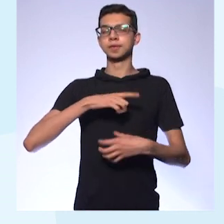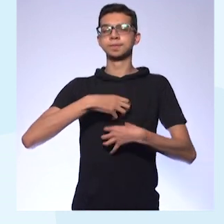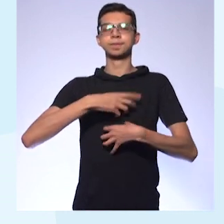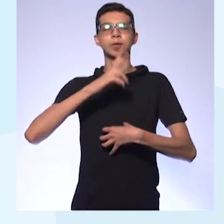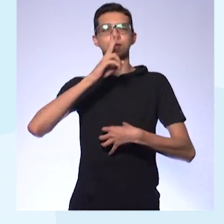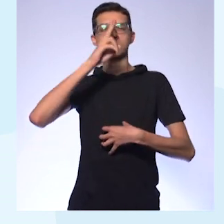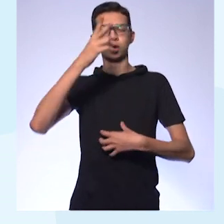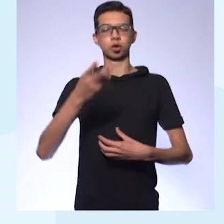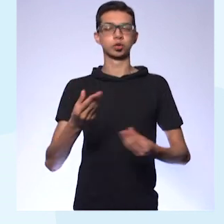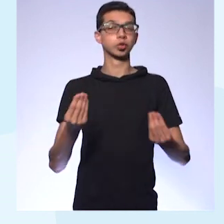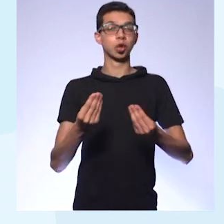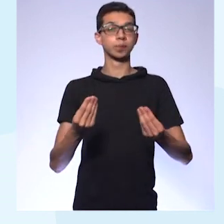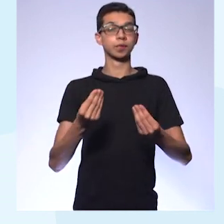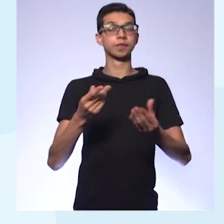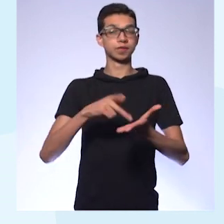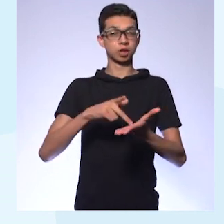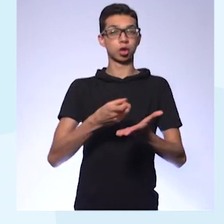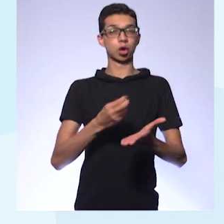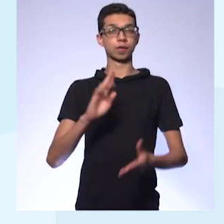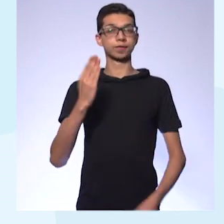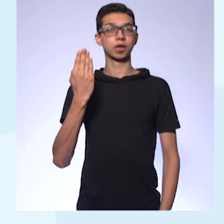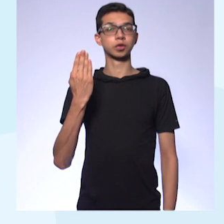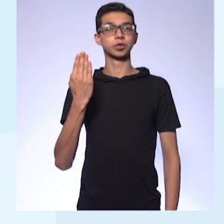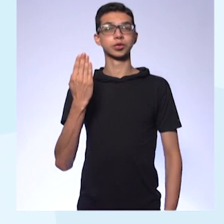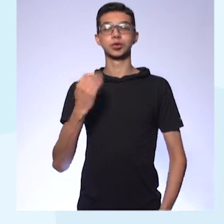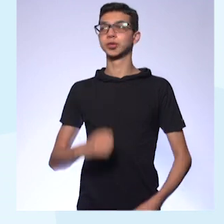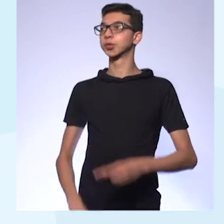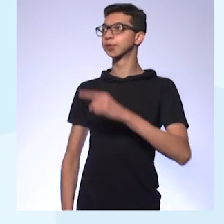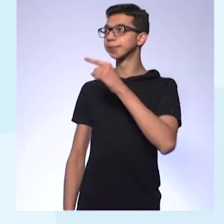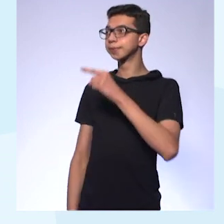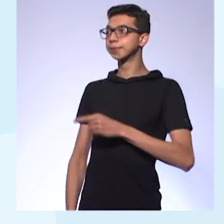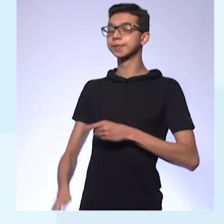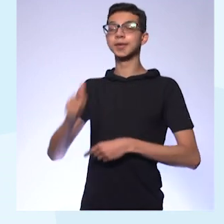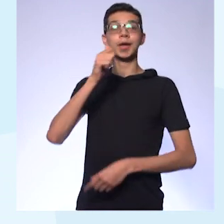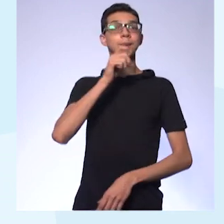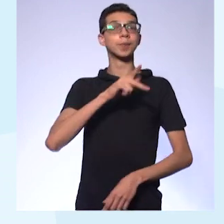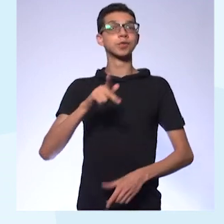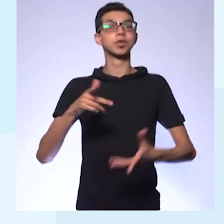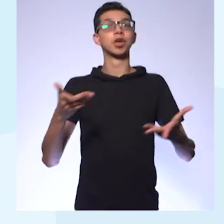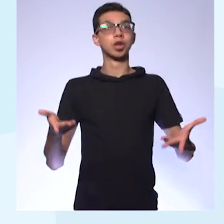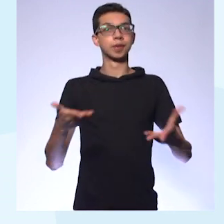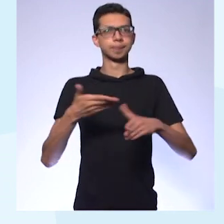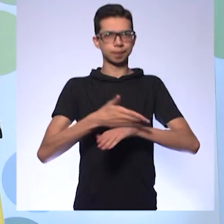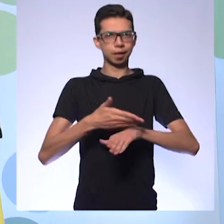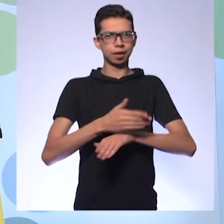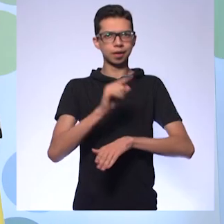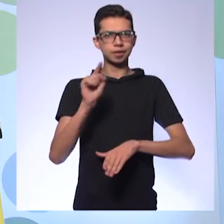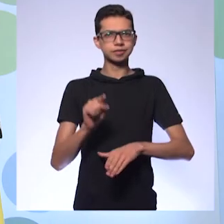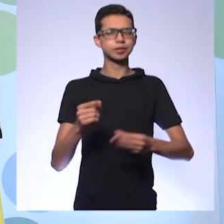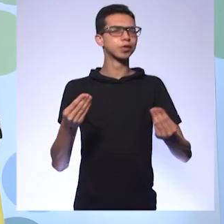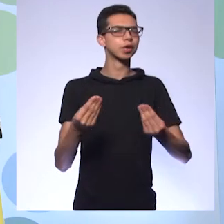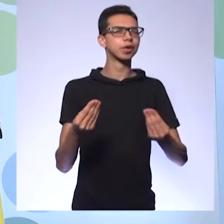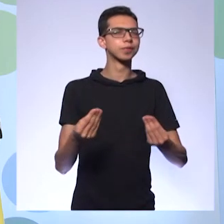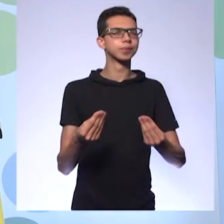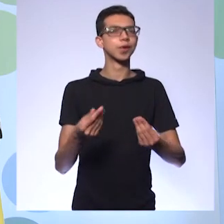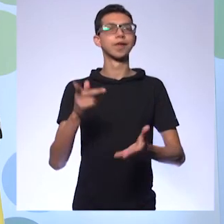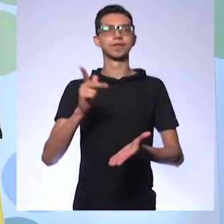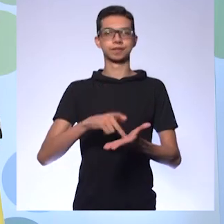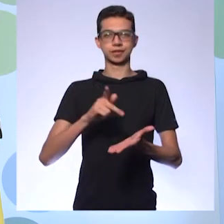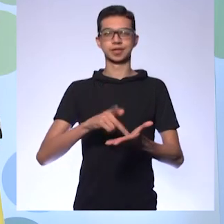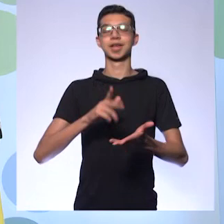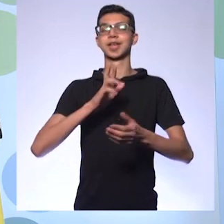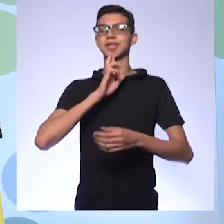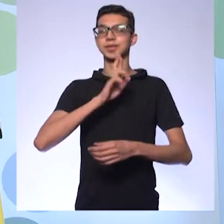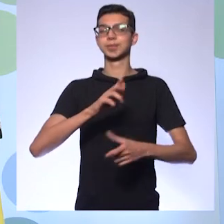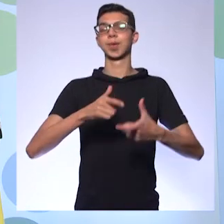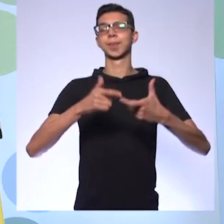lírico masculino, coita de amor e amor idealizado. Professora, e aí, estão participando como? Verdadeiro, a maioria